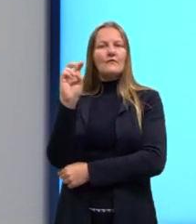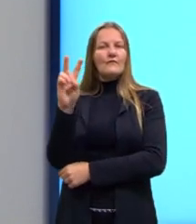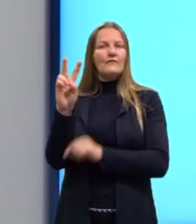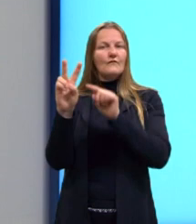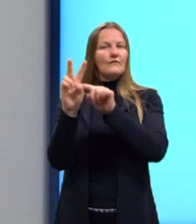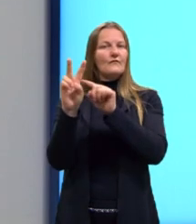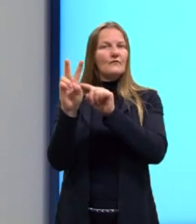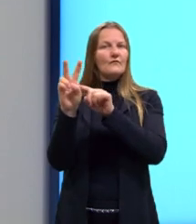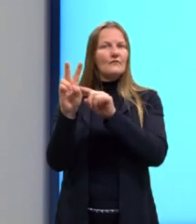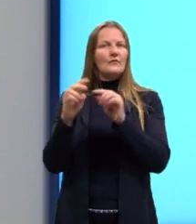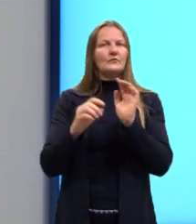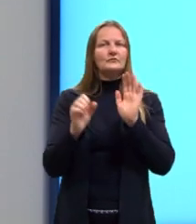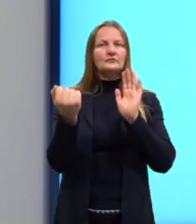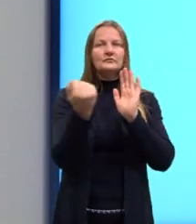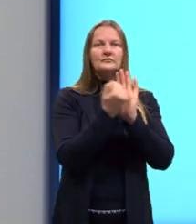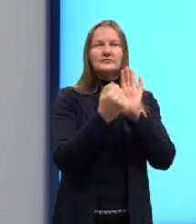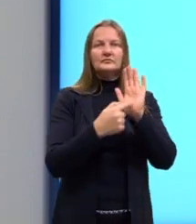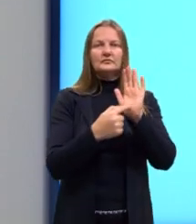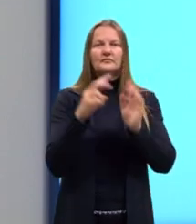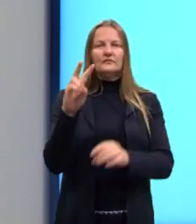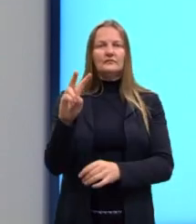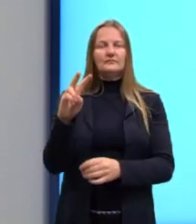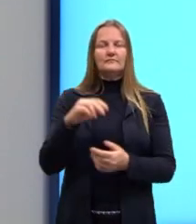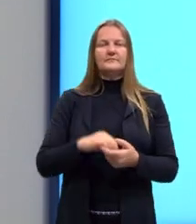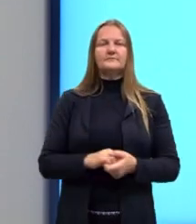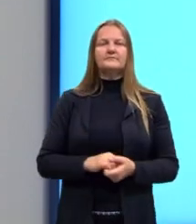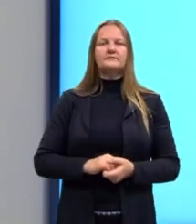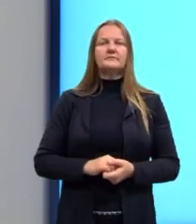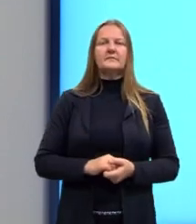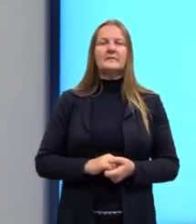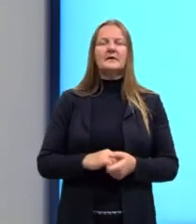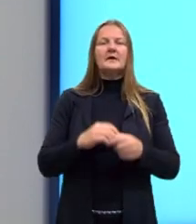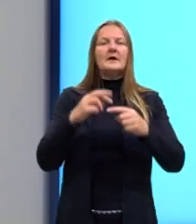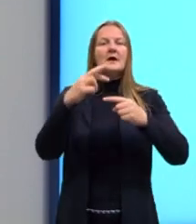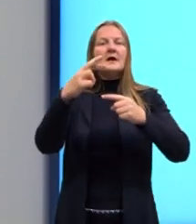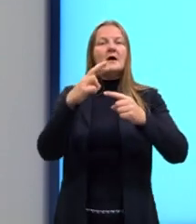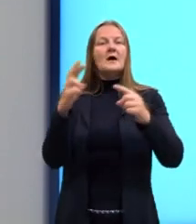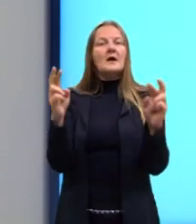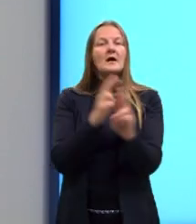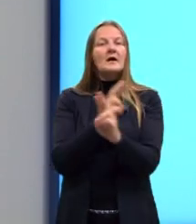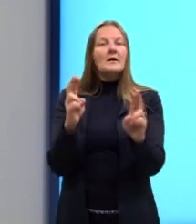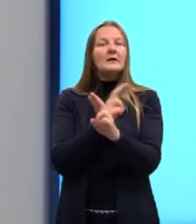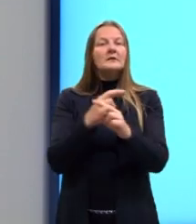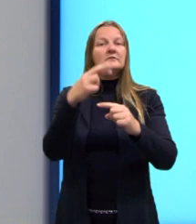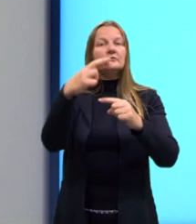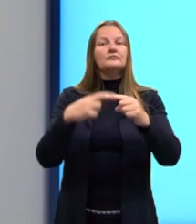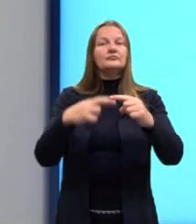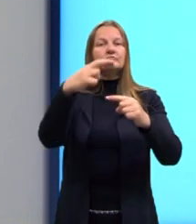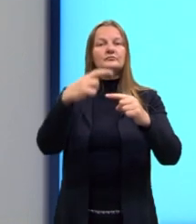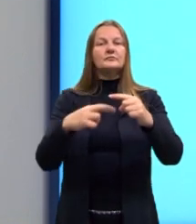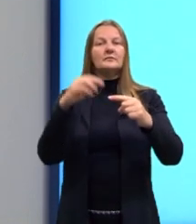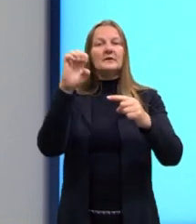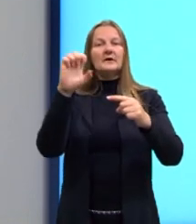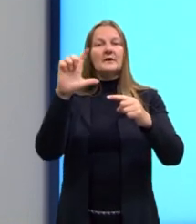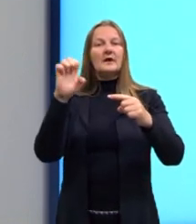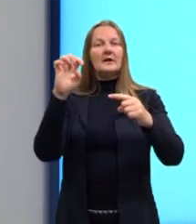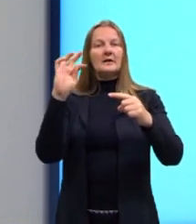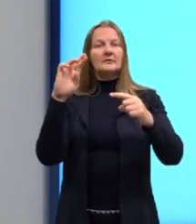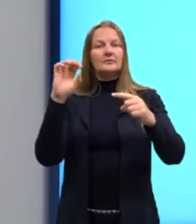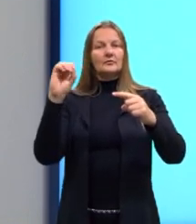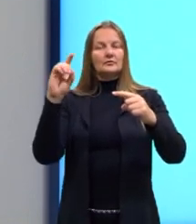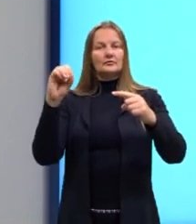né a unidade de medida e é a relação entre os potenciais padrão de cada eletrodo né para calcular